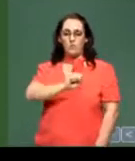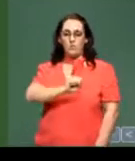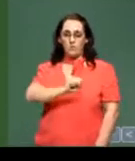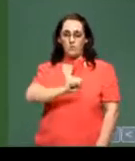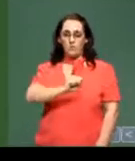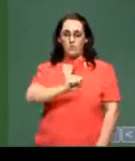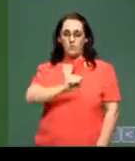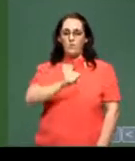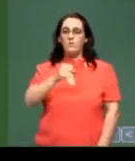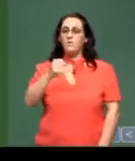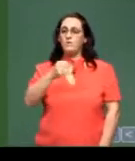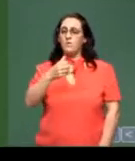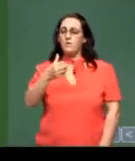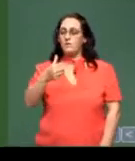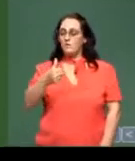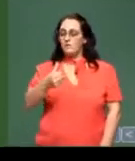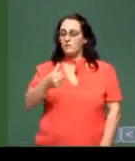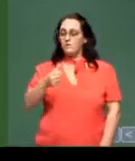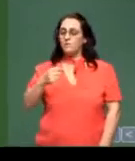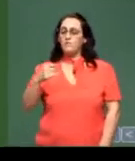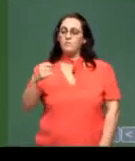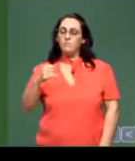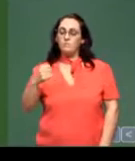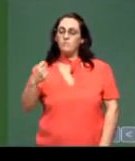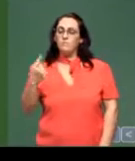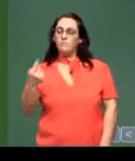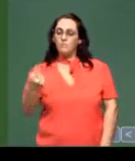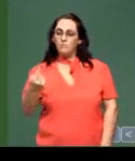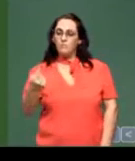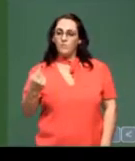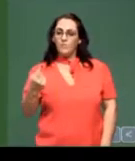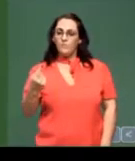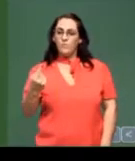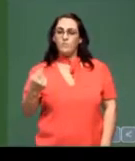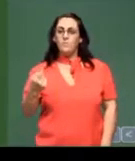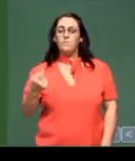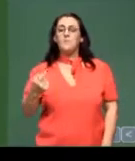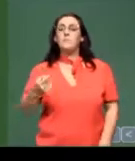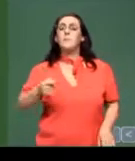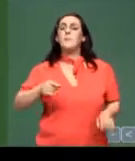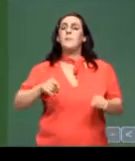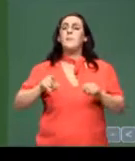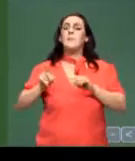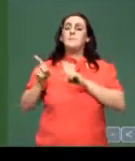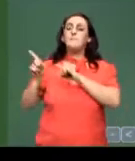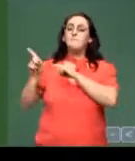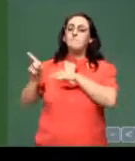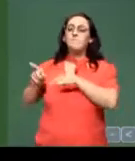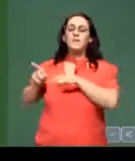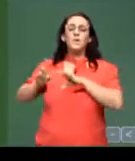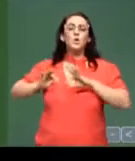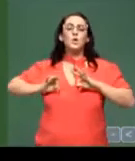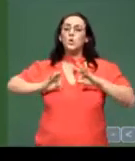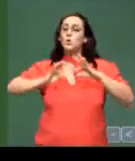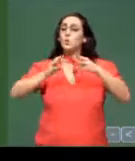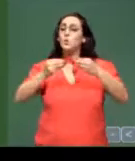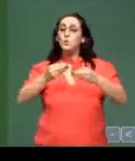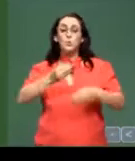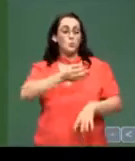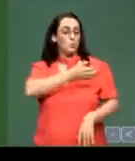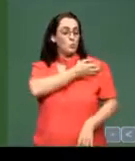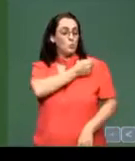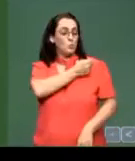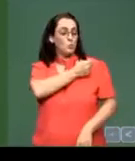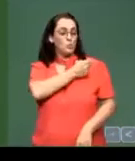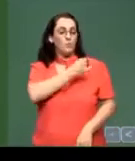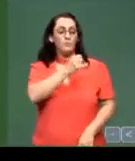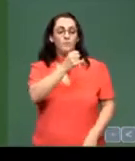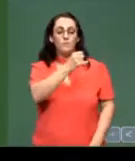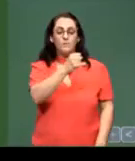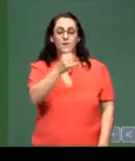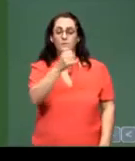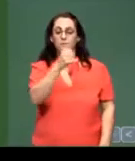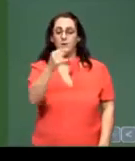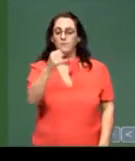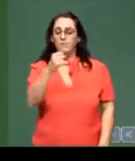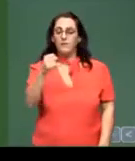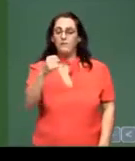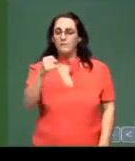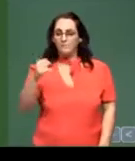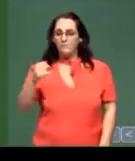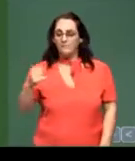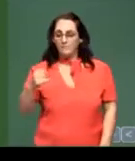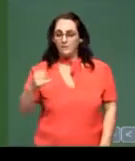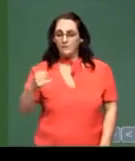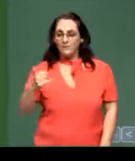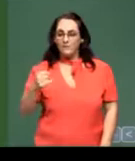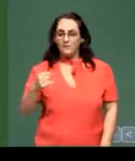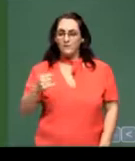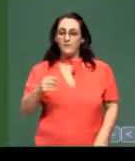Menos 6, menos 1. Né? Então ficou todo mundo negativo por coincidência. Menos 40 com menos